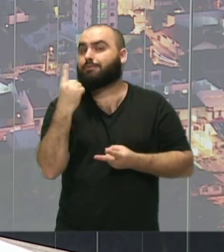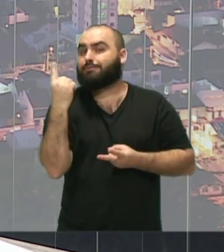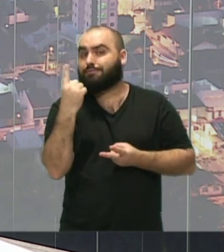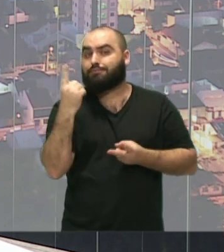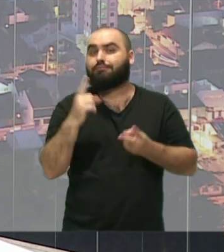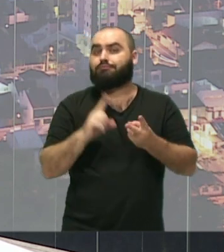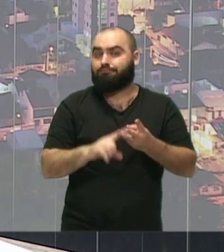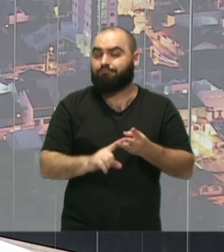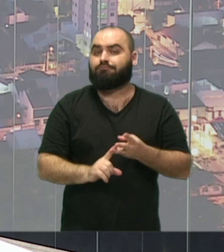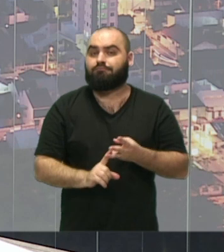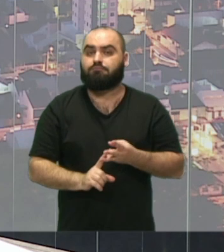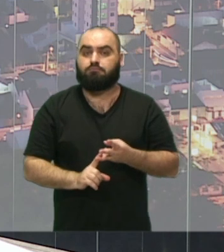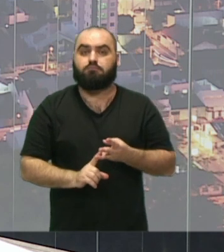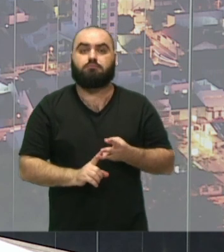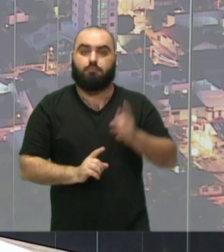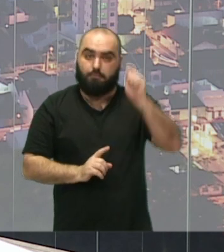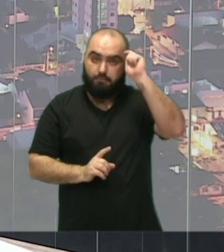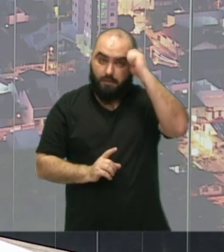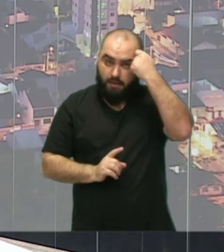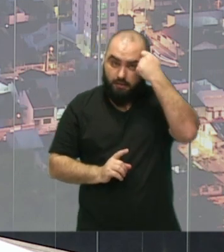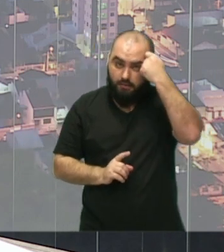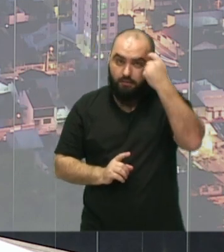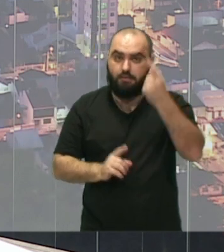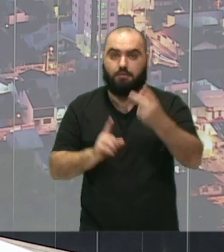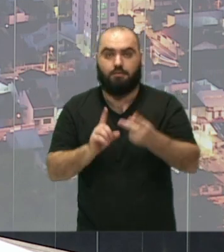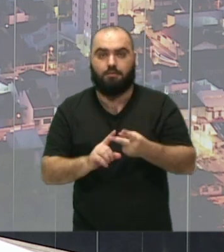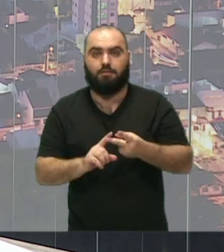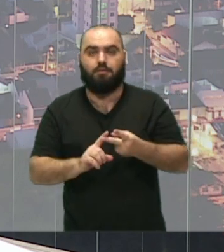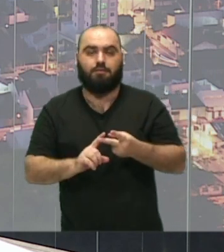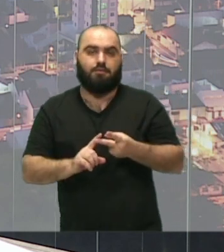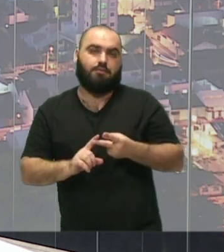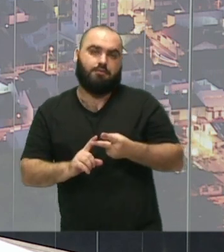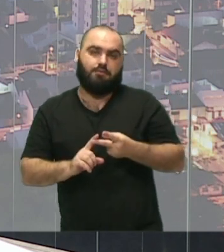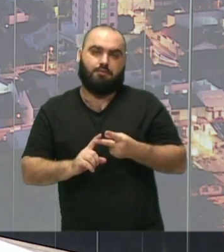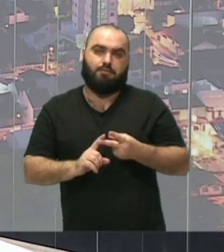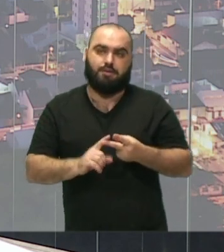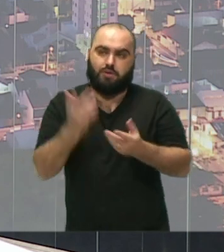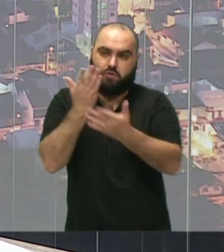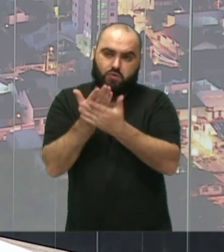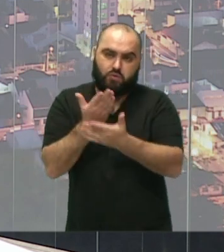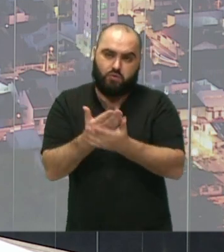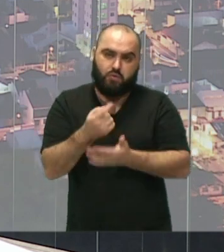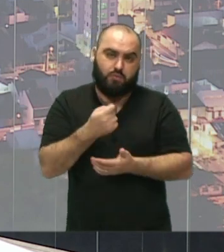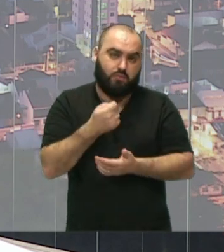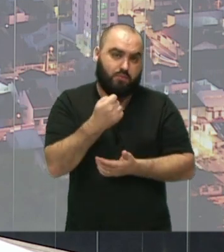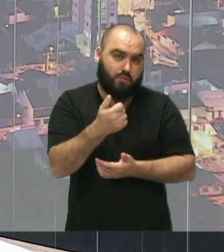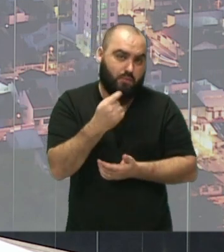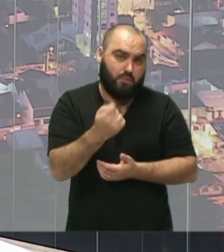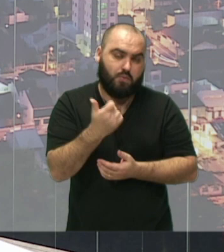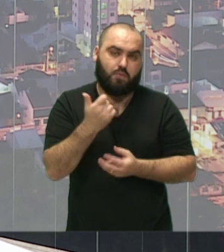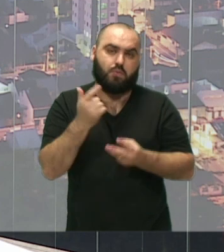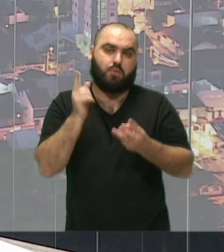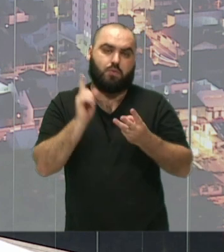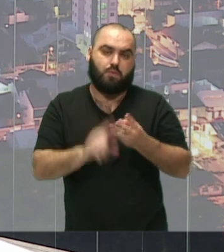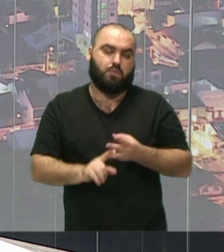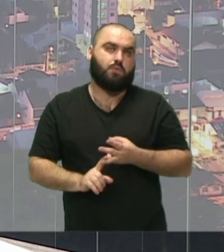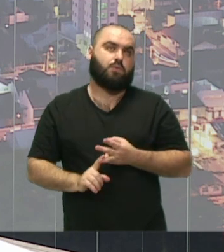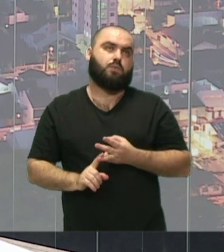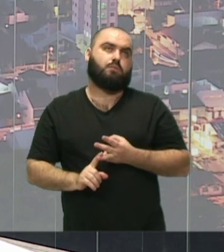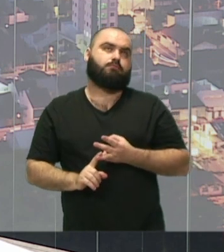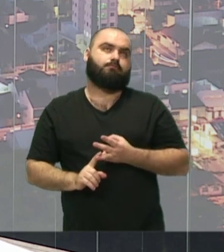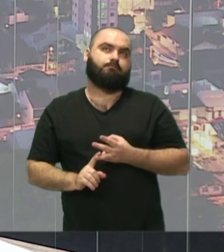e elas são pretas, com menos instrução, né, pelo menos instrução formal, né, instrução